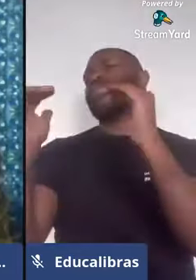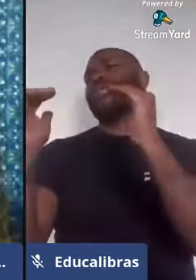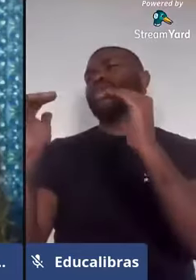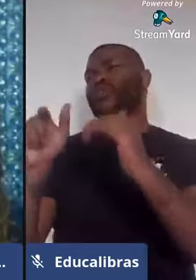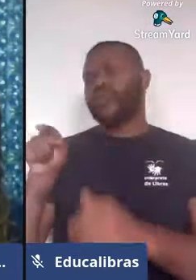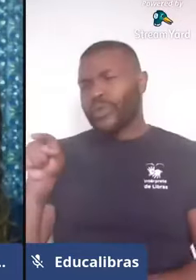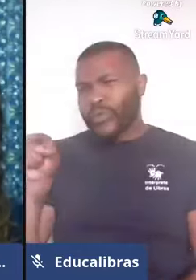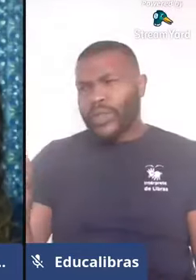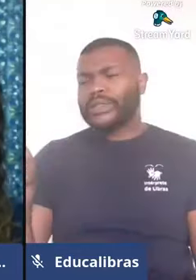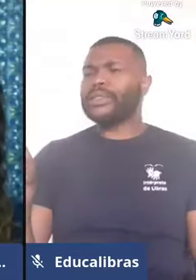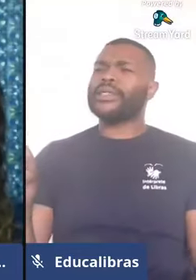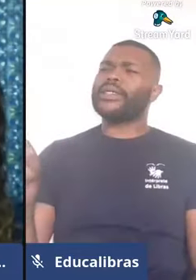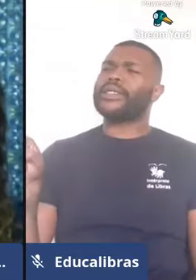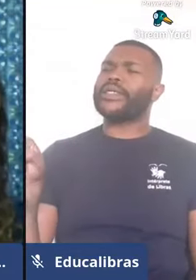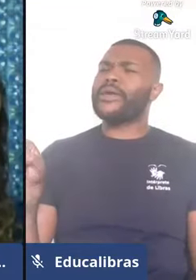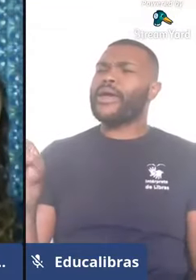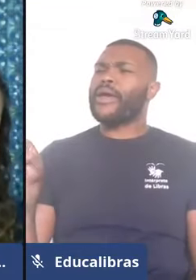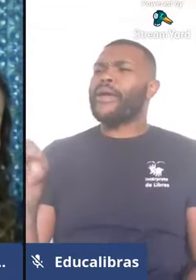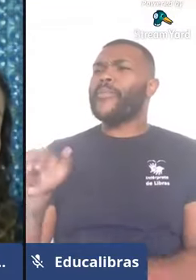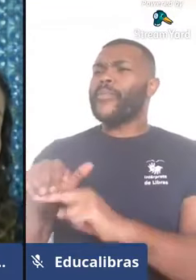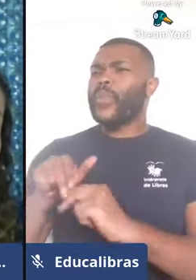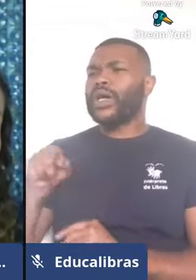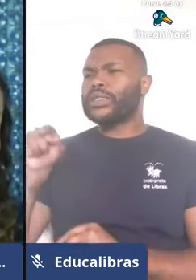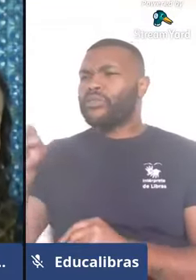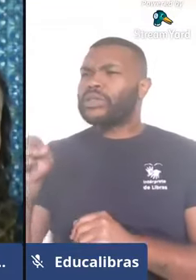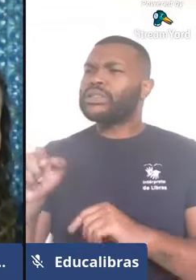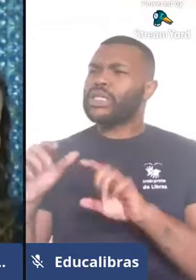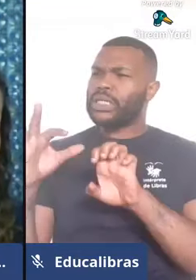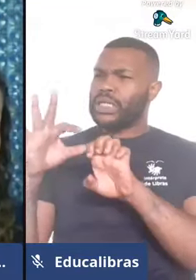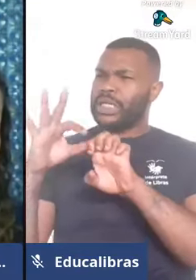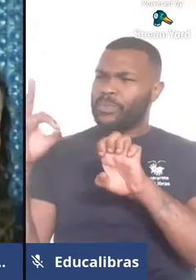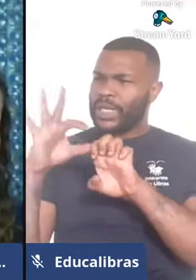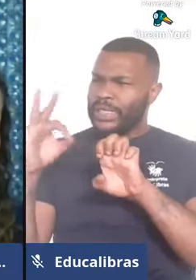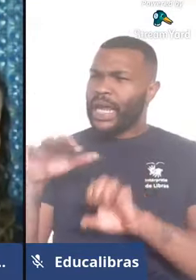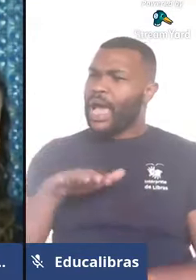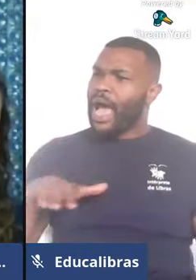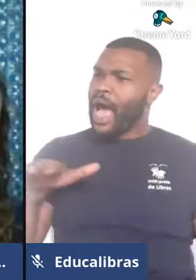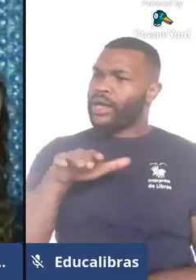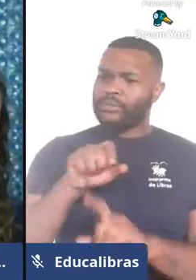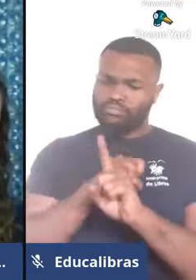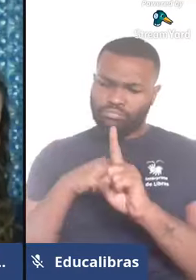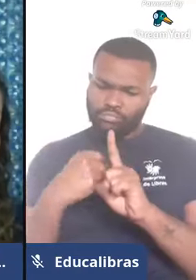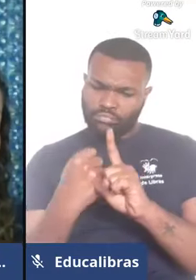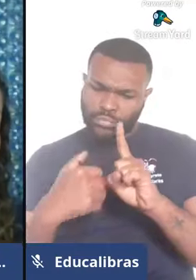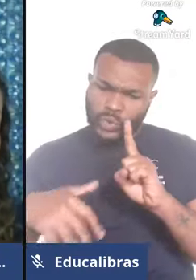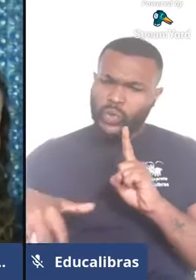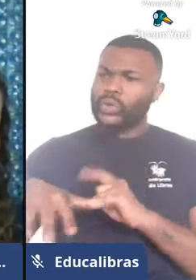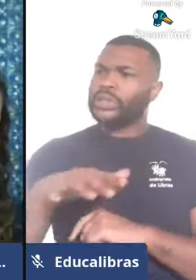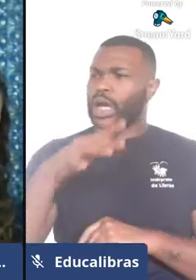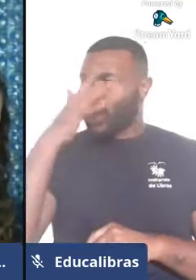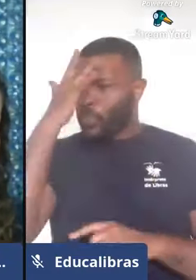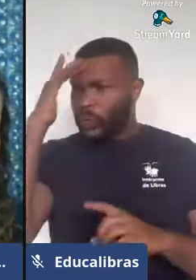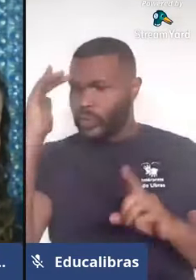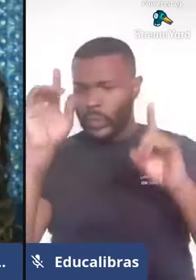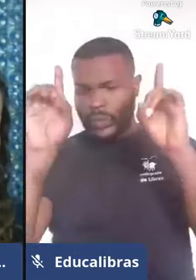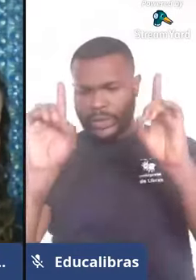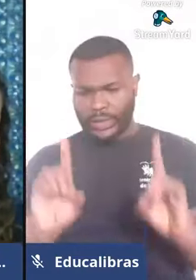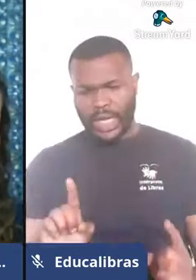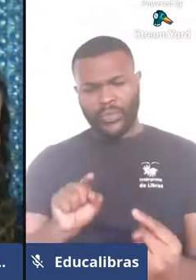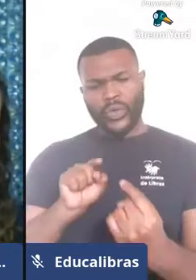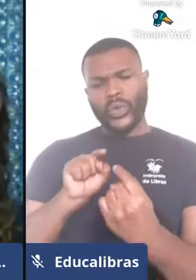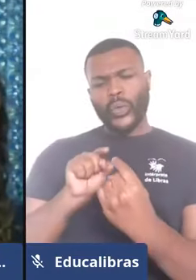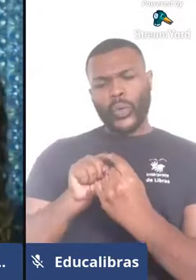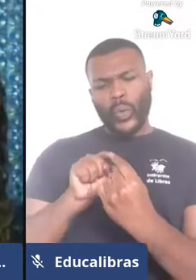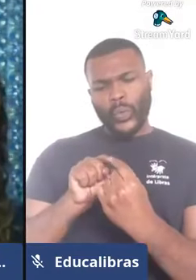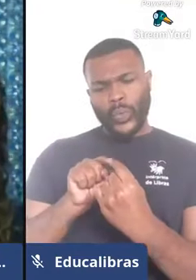você, pelo seu empreendedorismo nessa área social da pessoa com deficiência. Né,